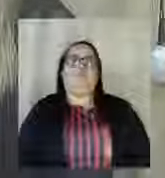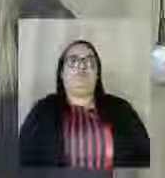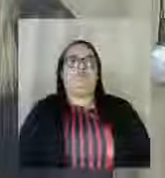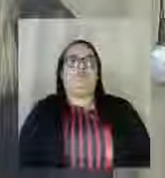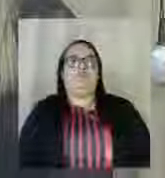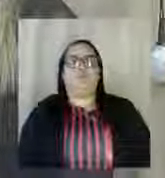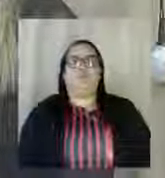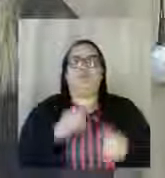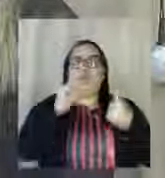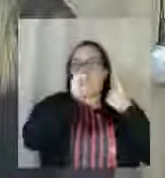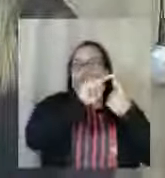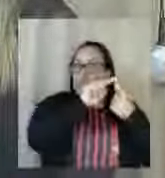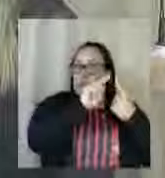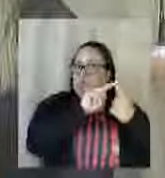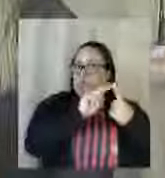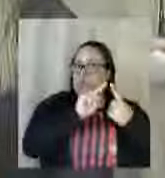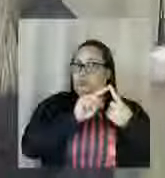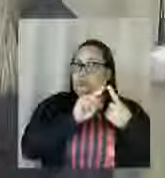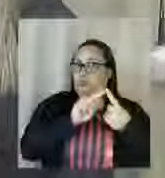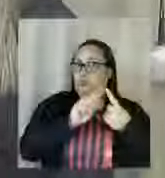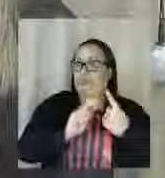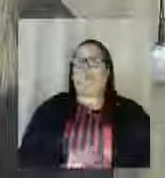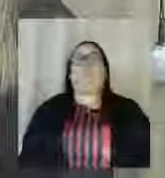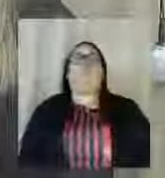Uma pessoa...